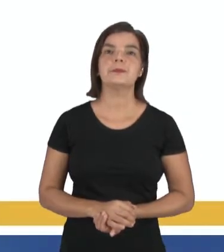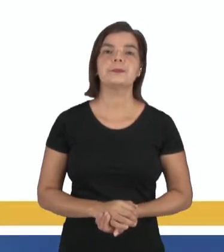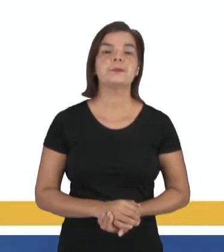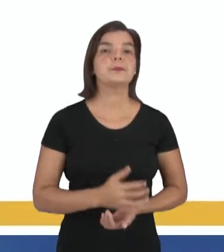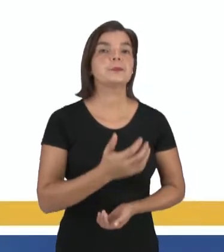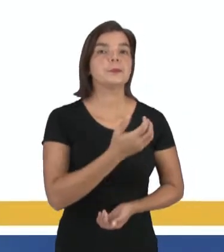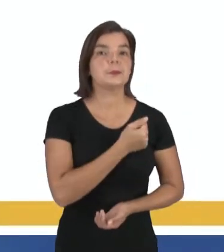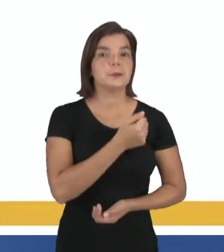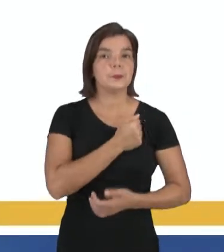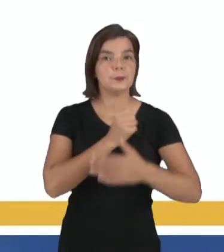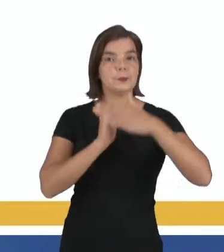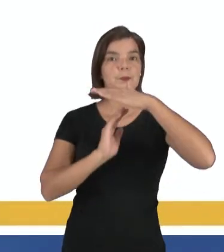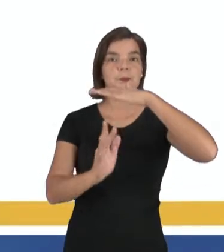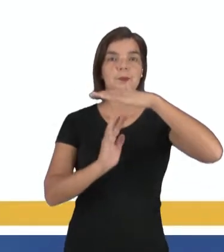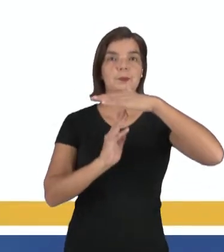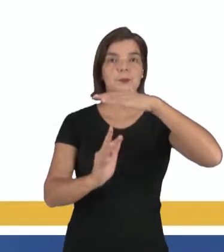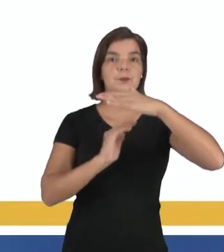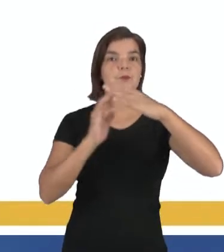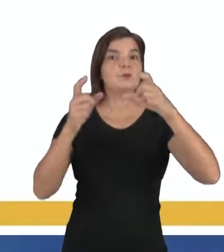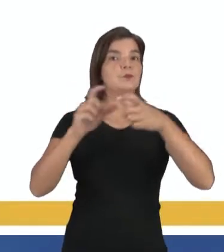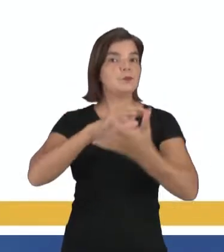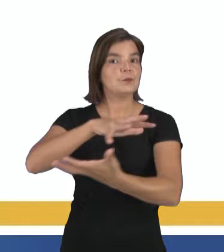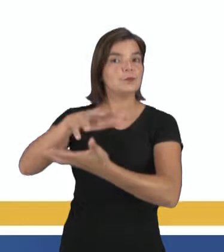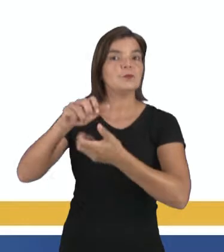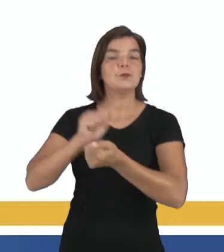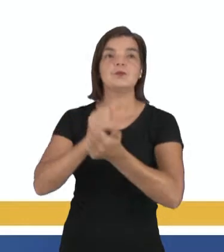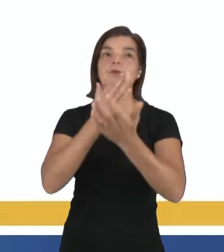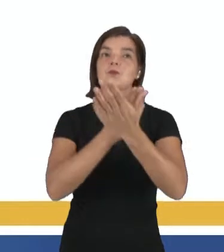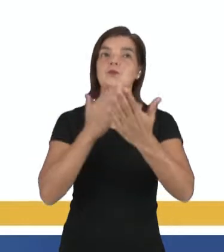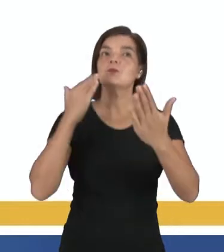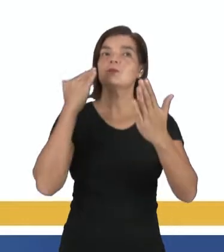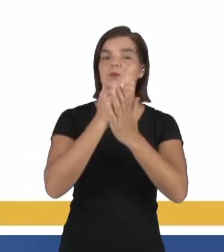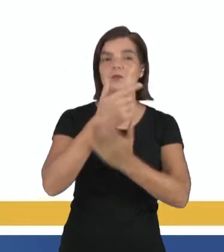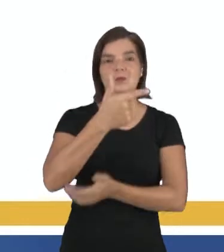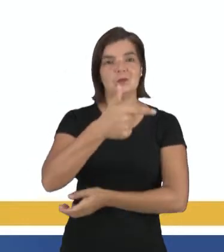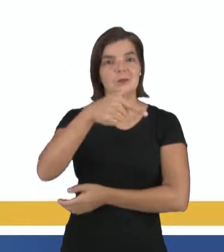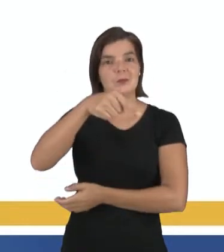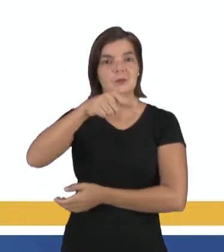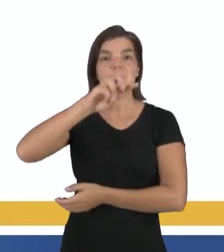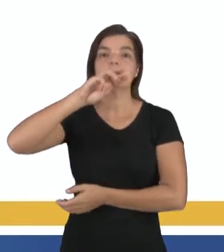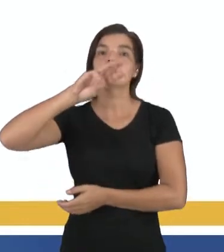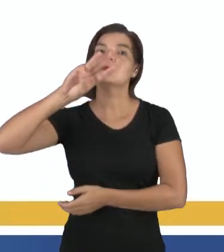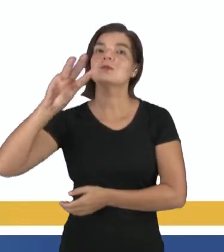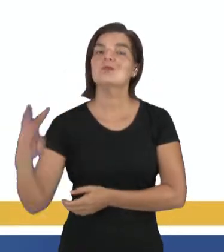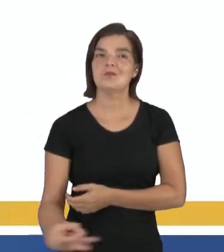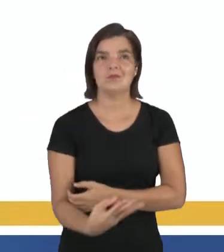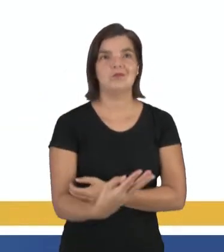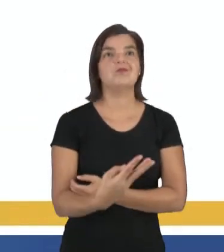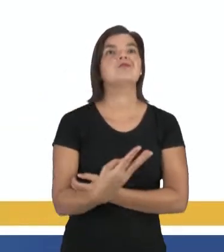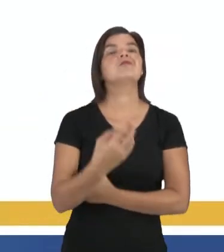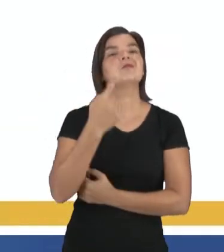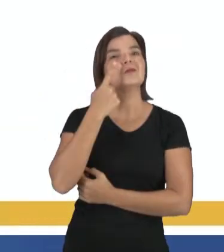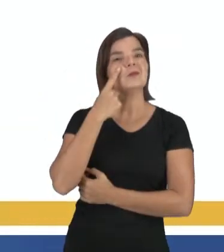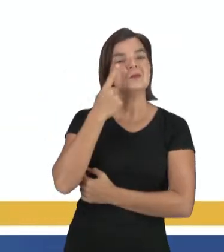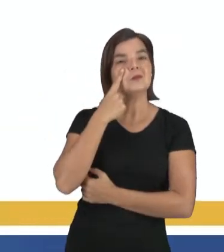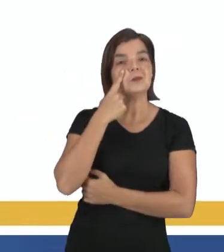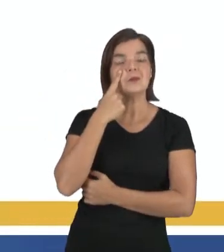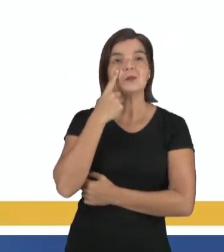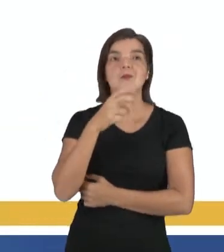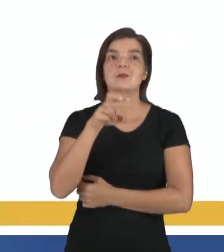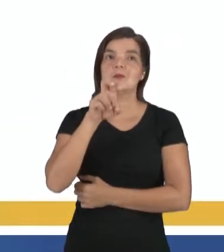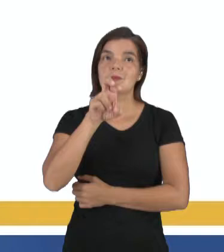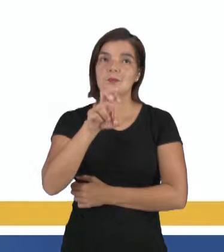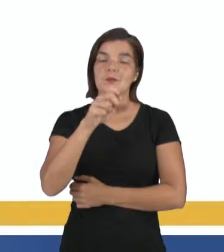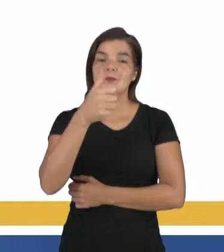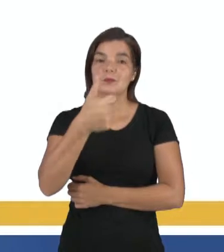O número de imigrantes no mundo alcança 272 milhões em 2019, o que equivale a 51